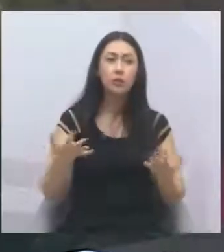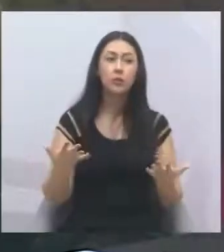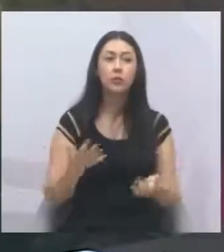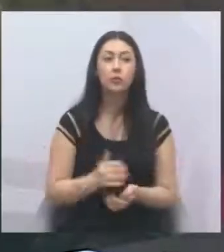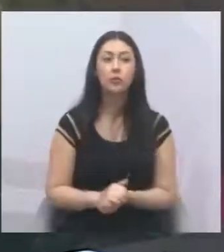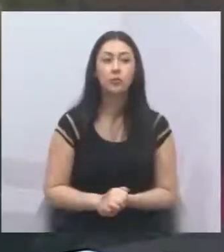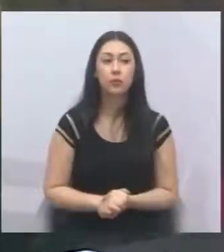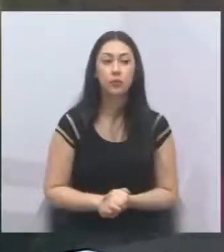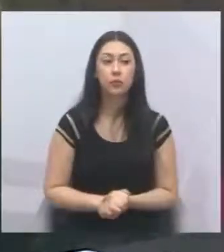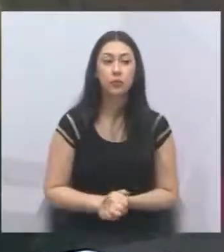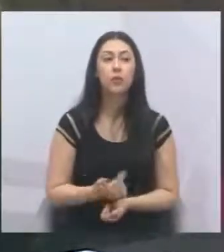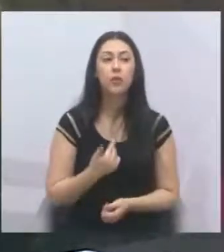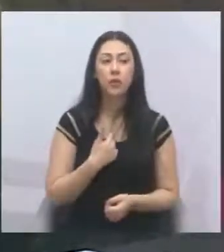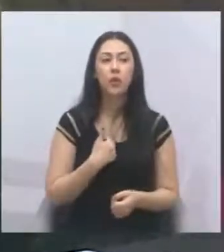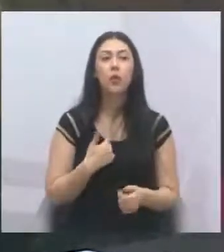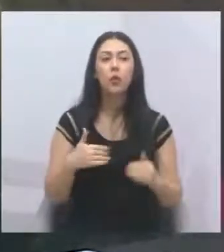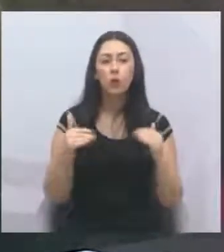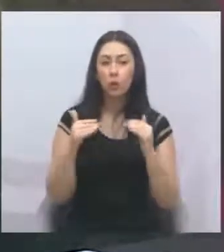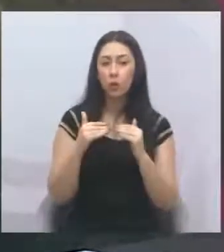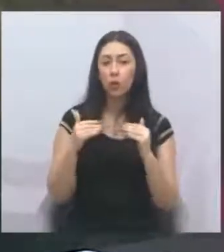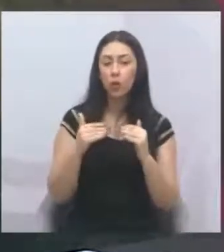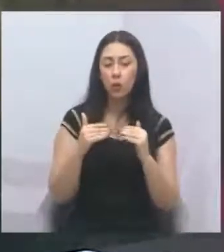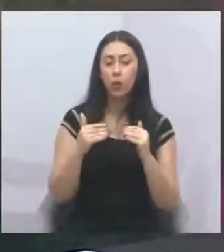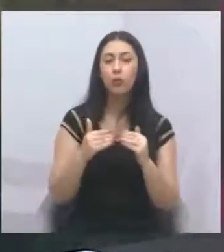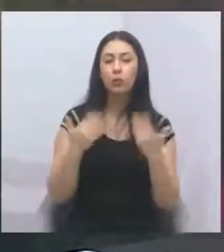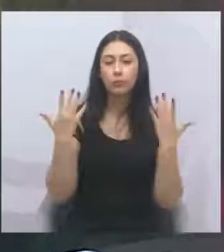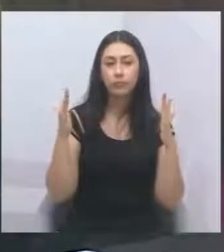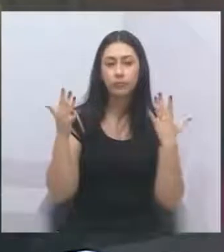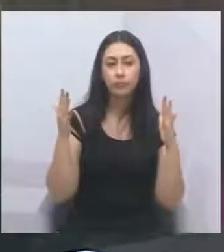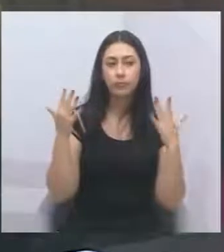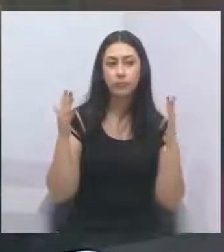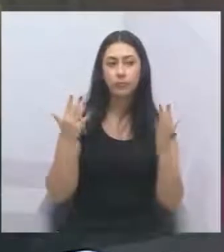Então fica aí o meu voto favorável aí. Parabéns pelo pedido.